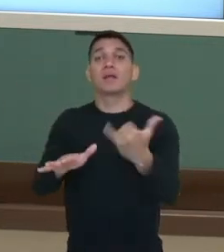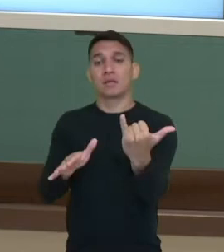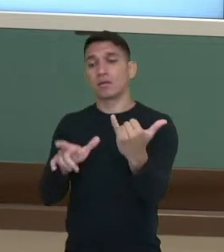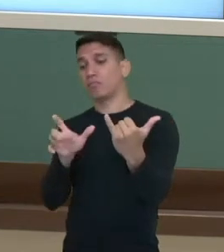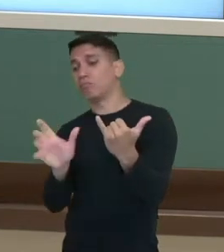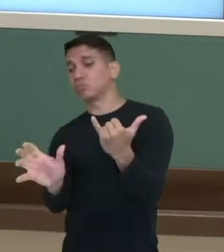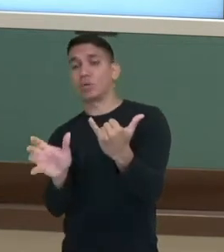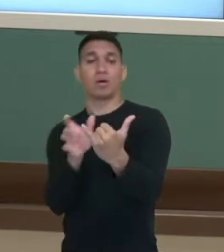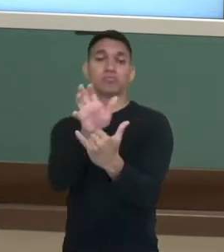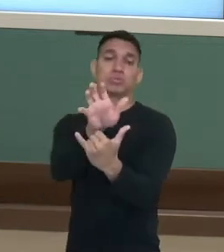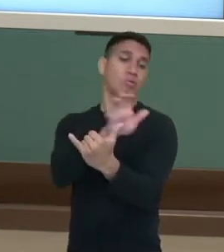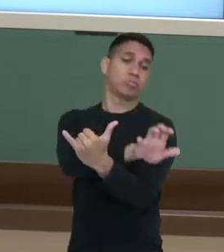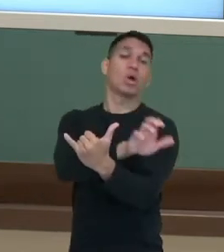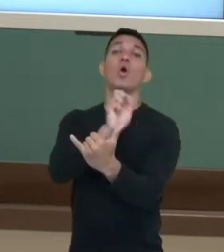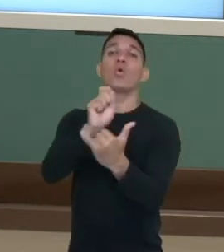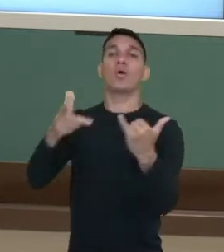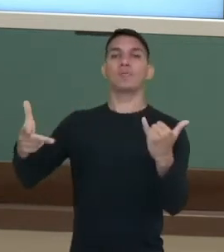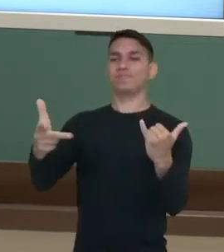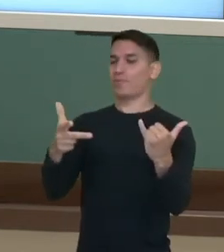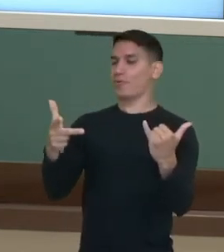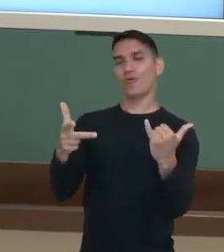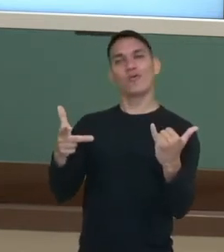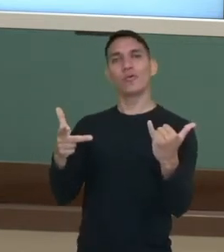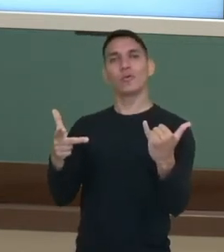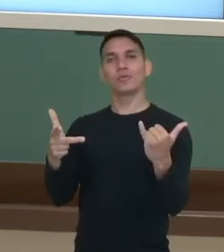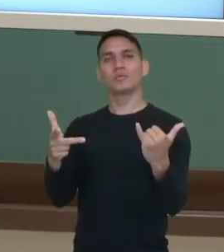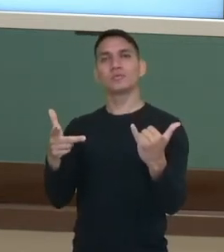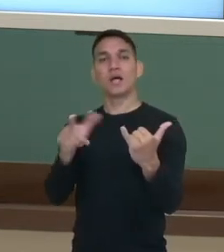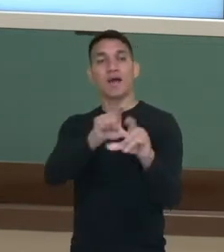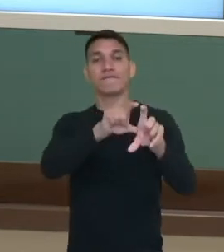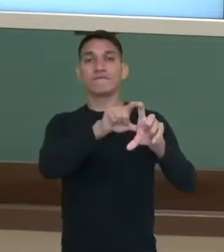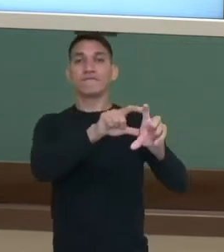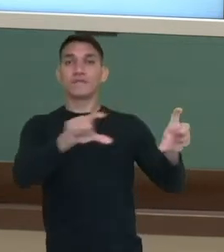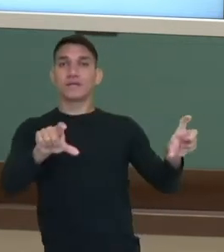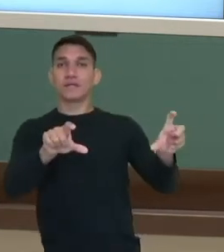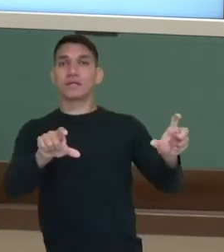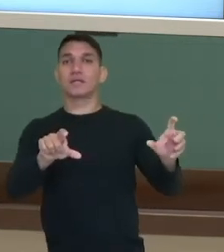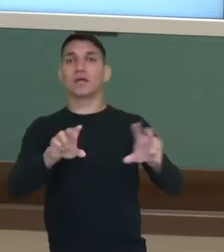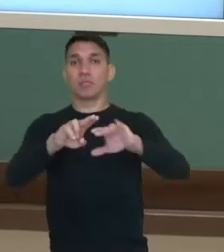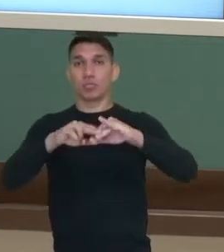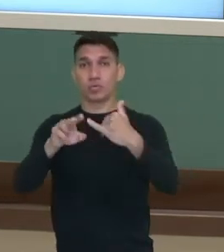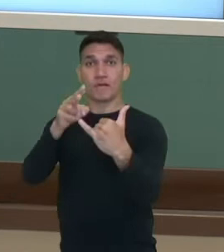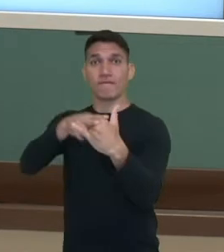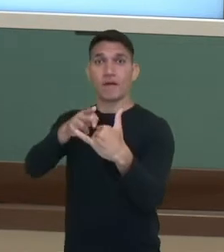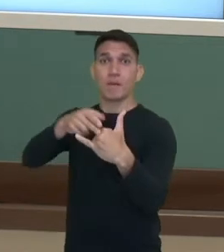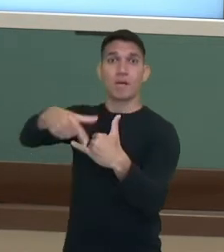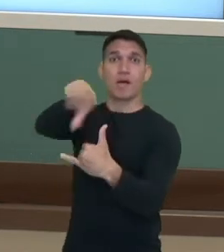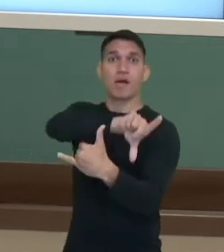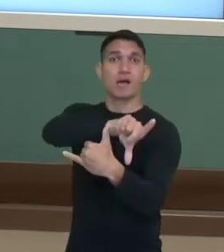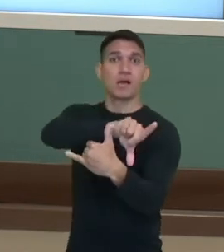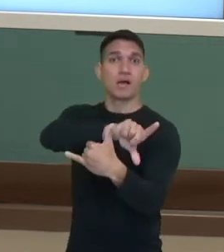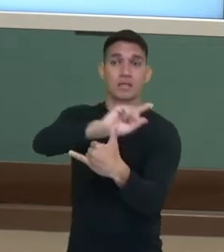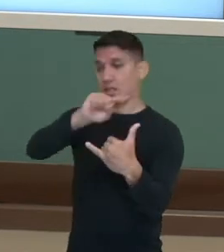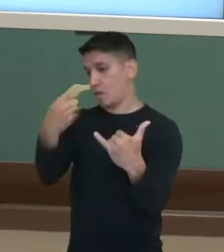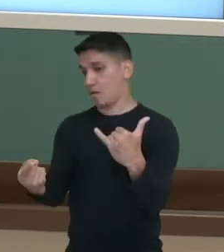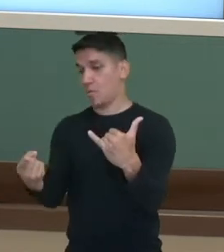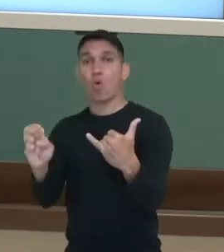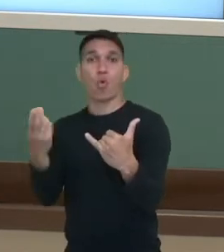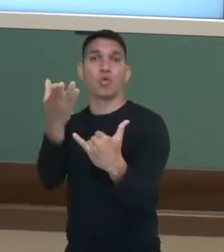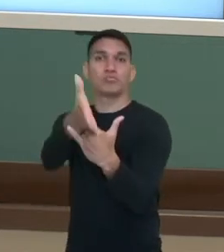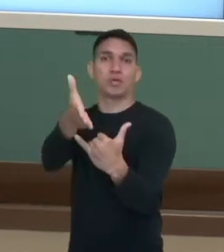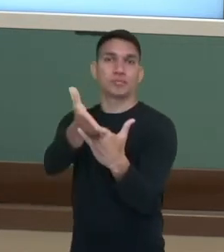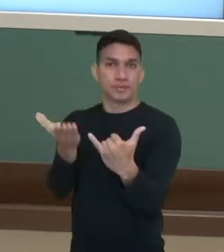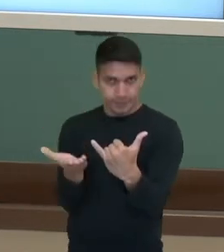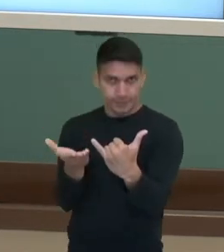onde eu disponho o pronome oblíquo na minha oração. Se ele está antes do verbo, depois do verbo ou no meio do